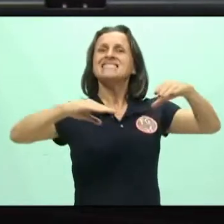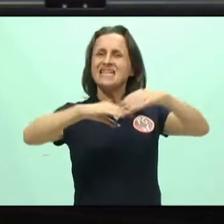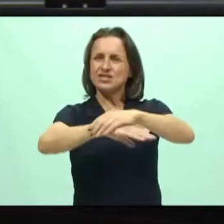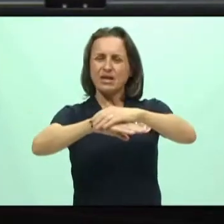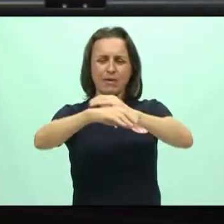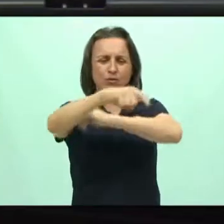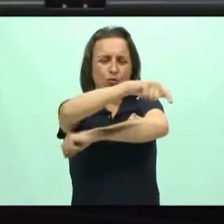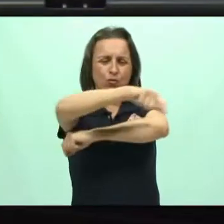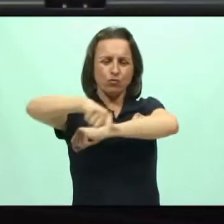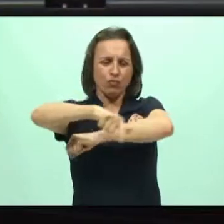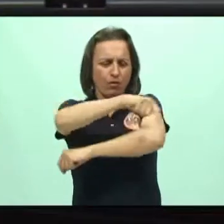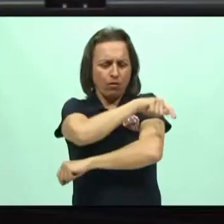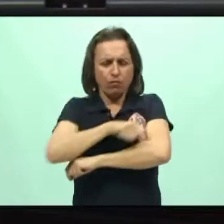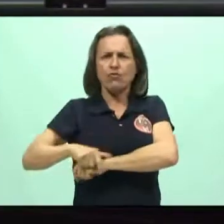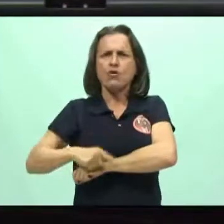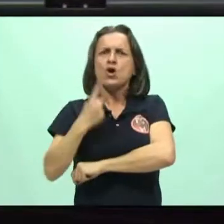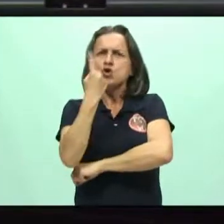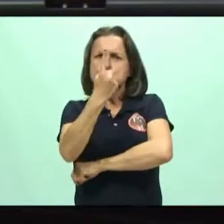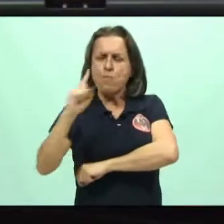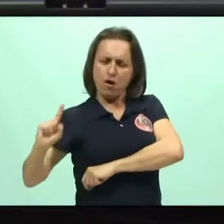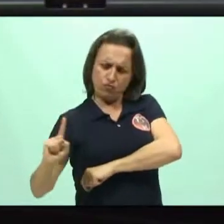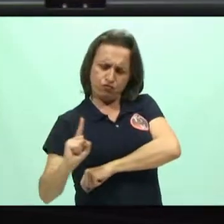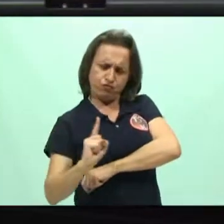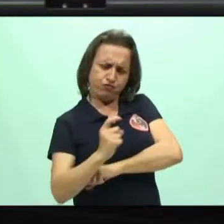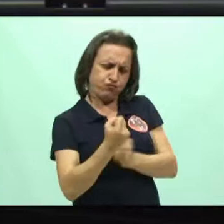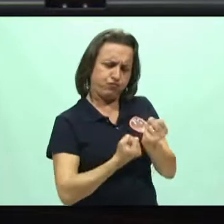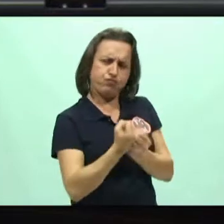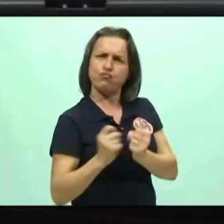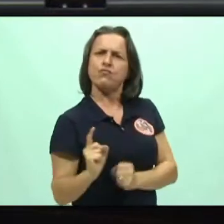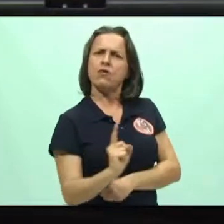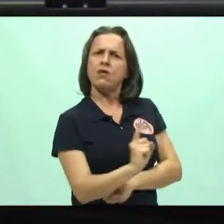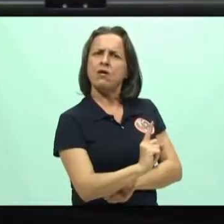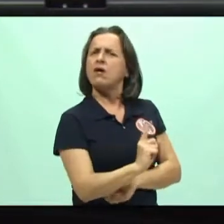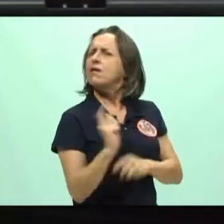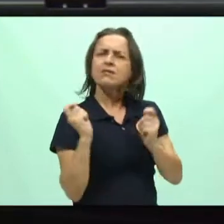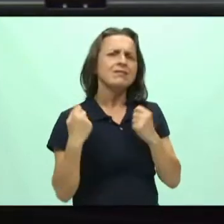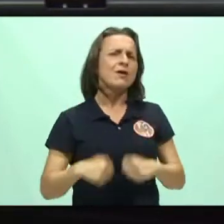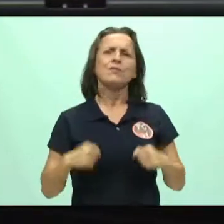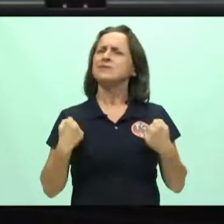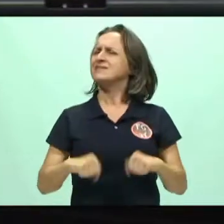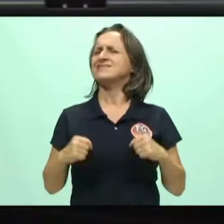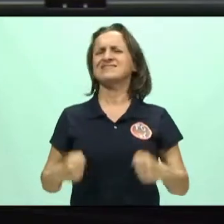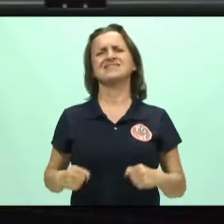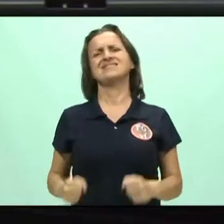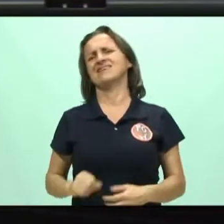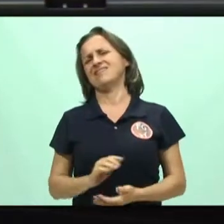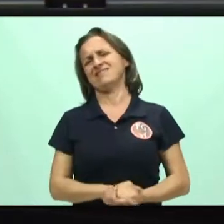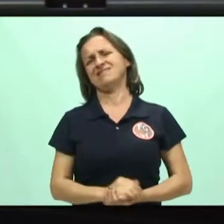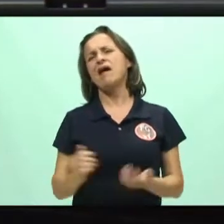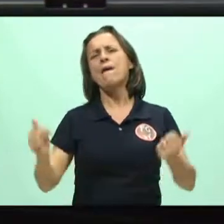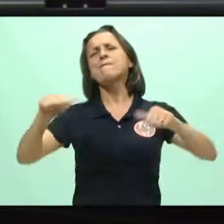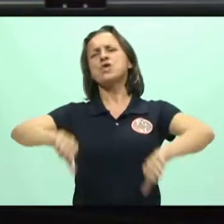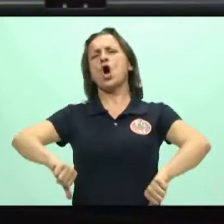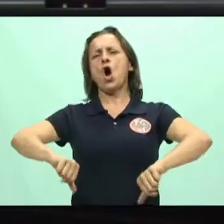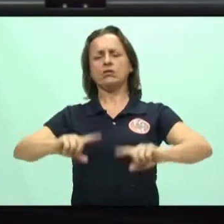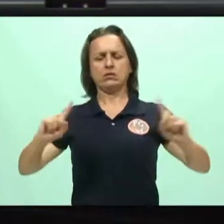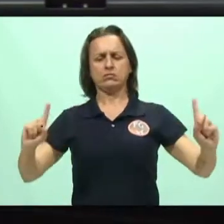e Mônica quer dizer que é pior do que mandou